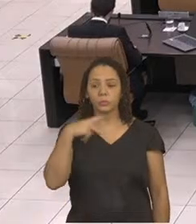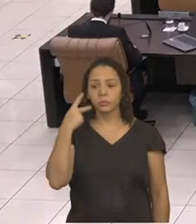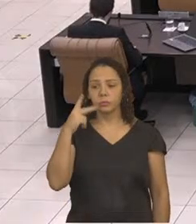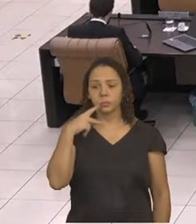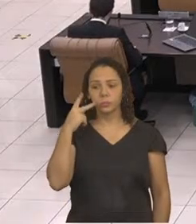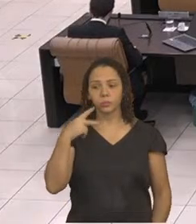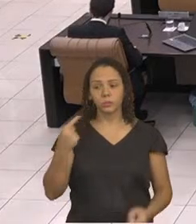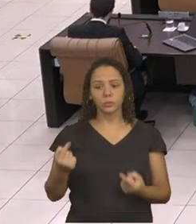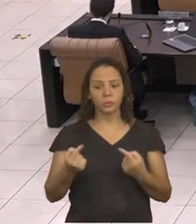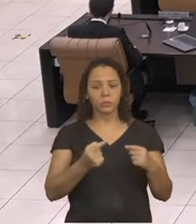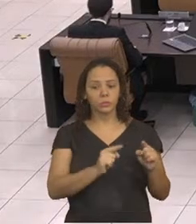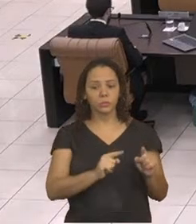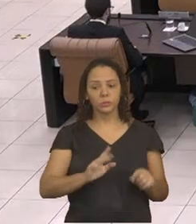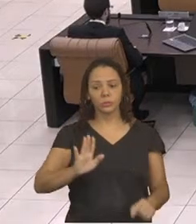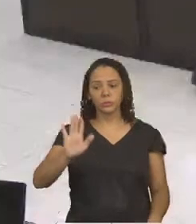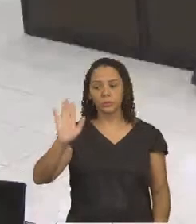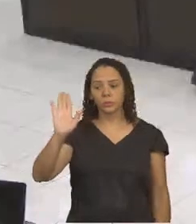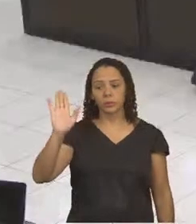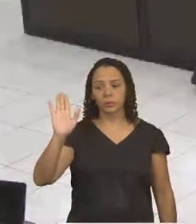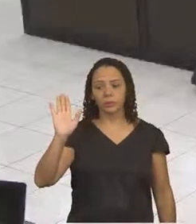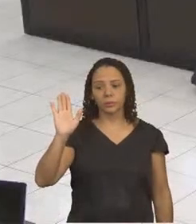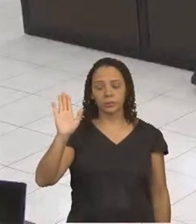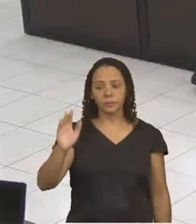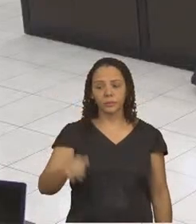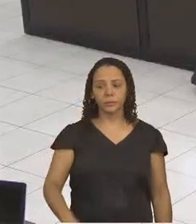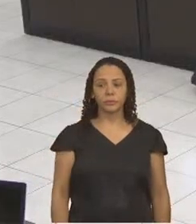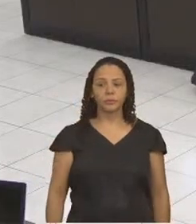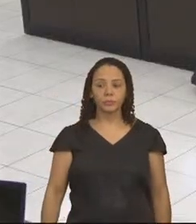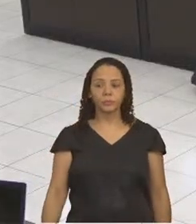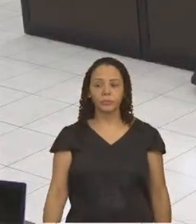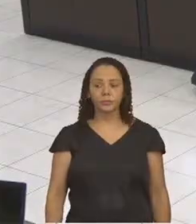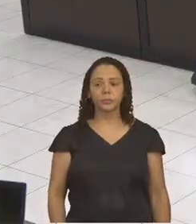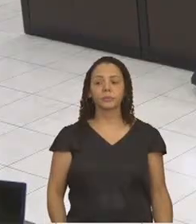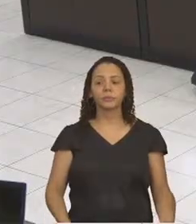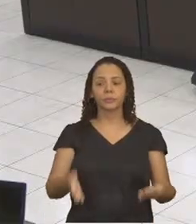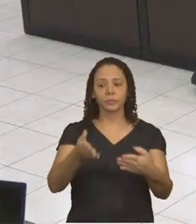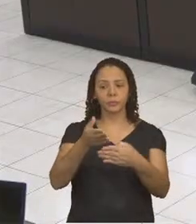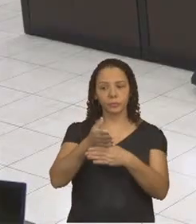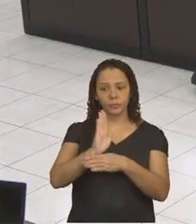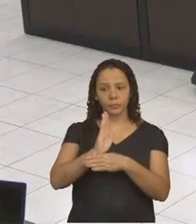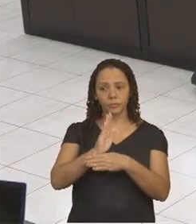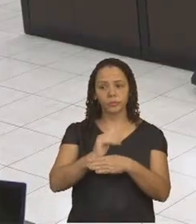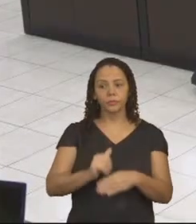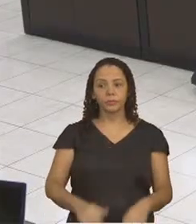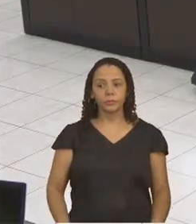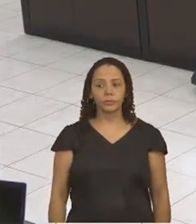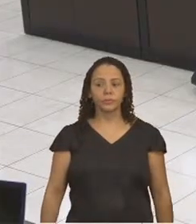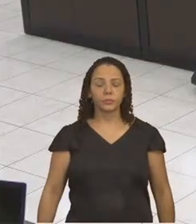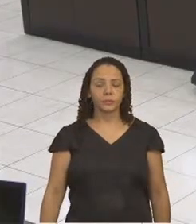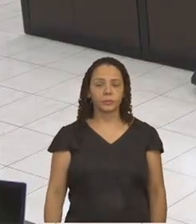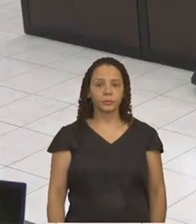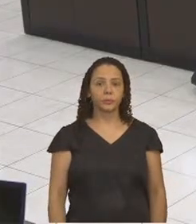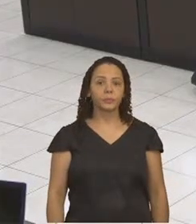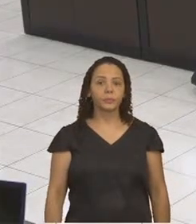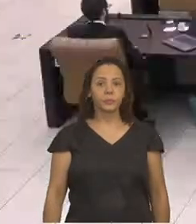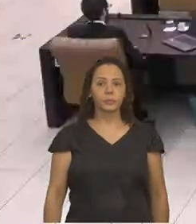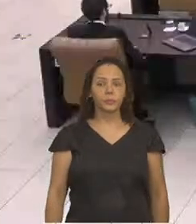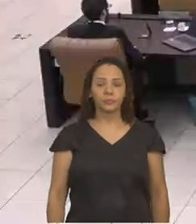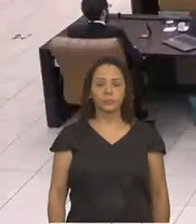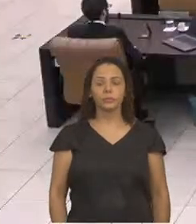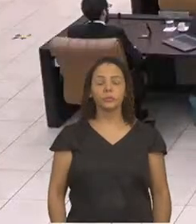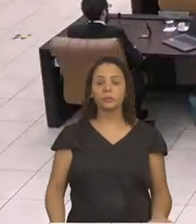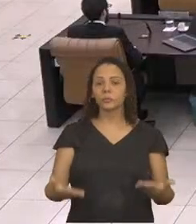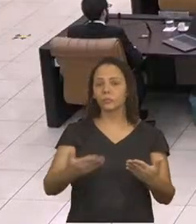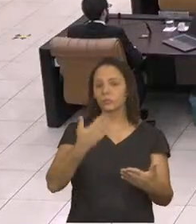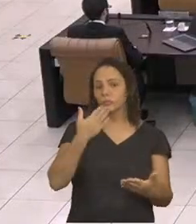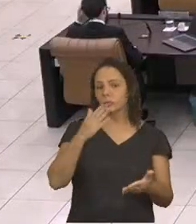forem contrários se manifestem levantando o braço. Emenda aprovada. Agora, então, peço à